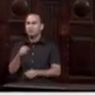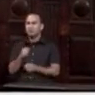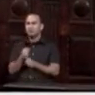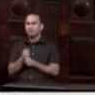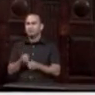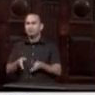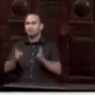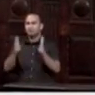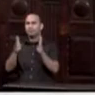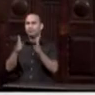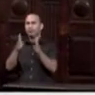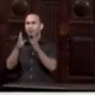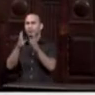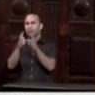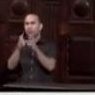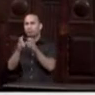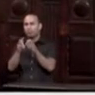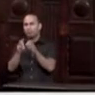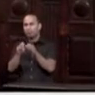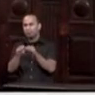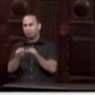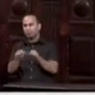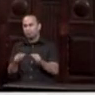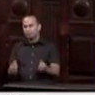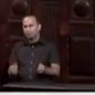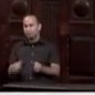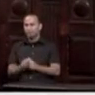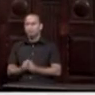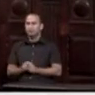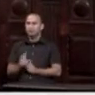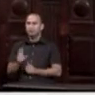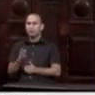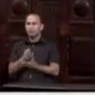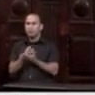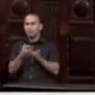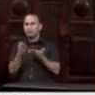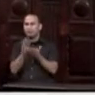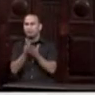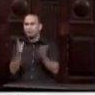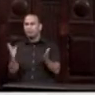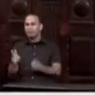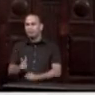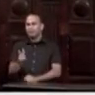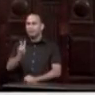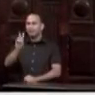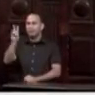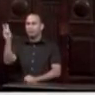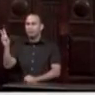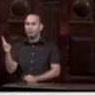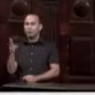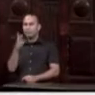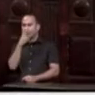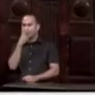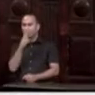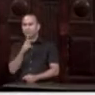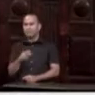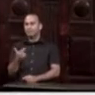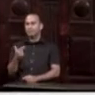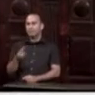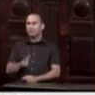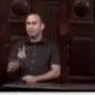porque quando tem um imóvel pronto, não é entregue, não é ocupado, ele começa a perder qualidade e ele começa a se deteriorar. E